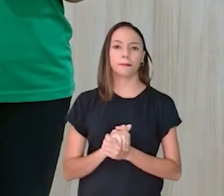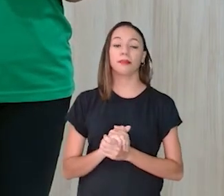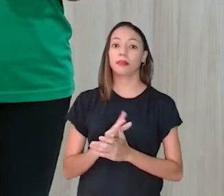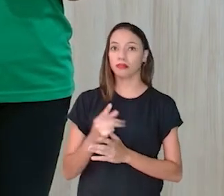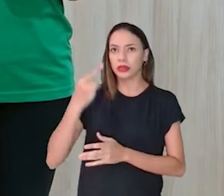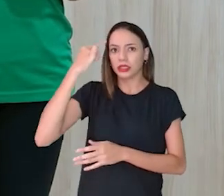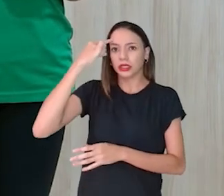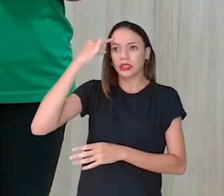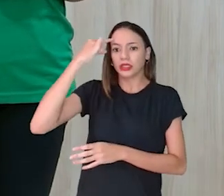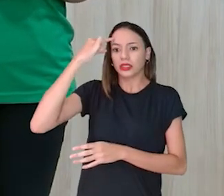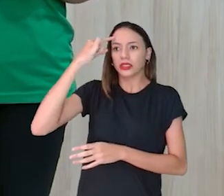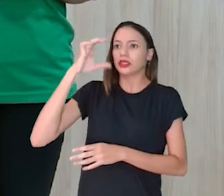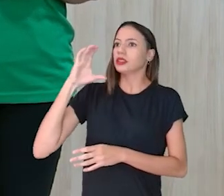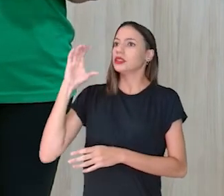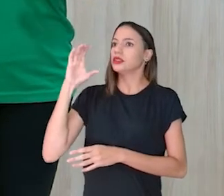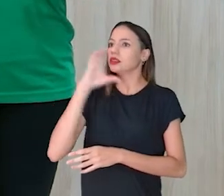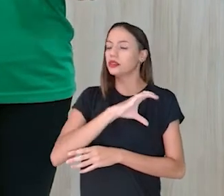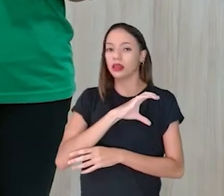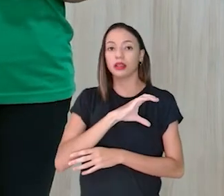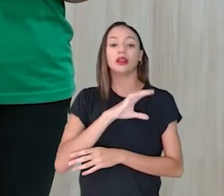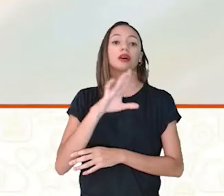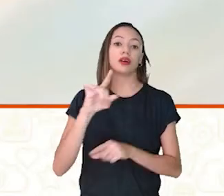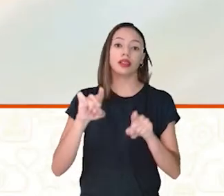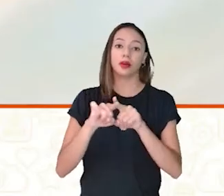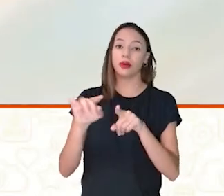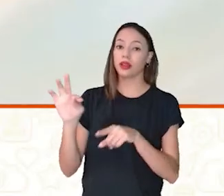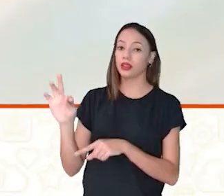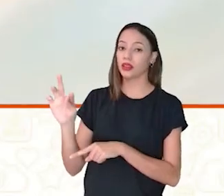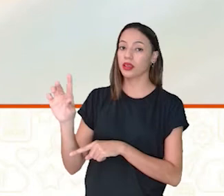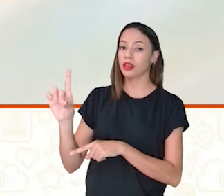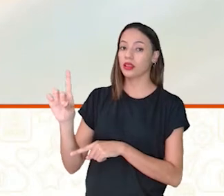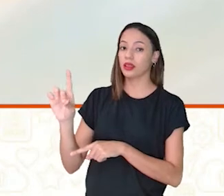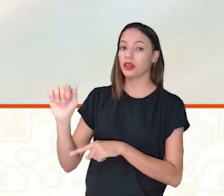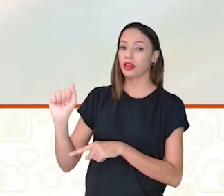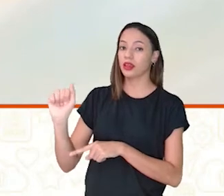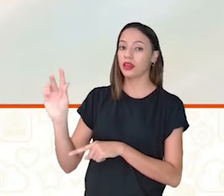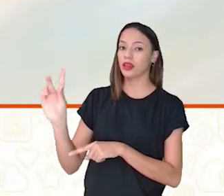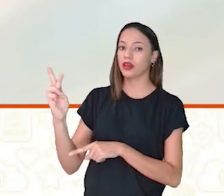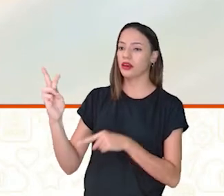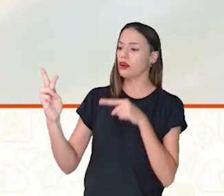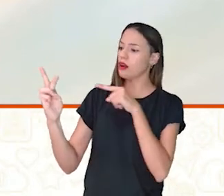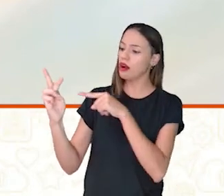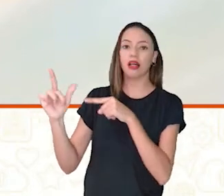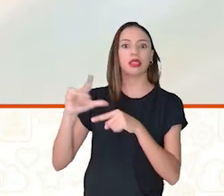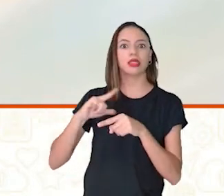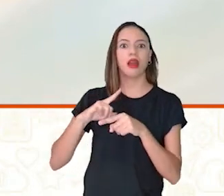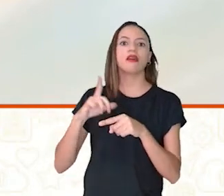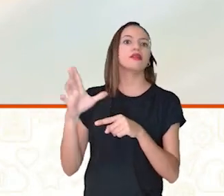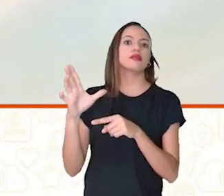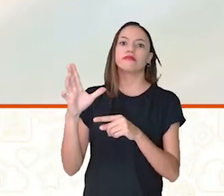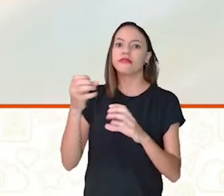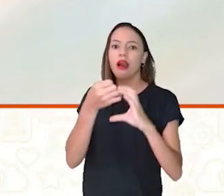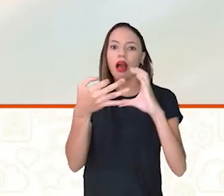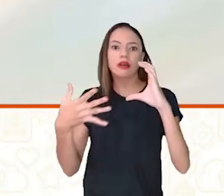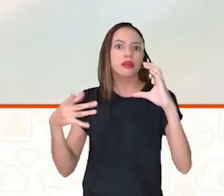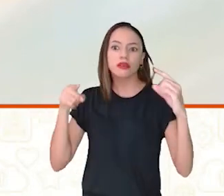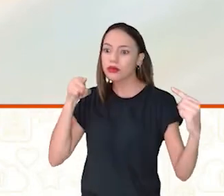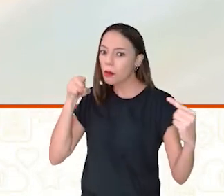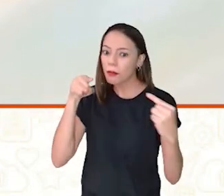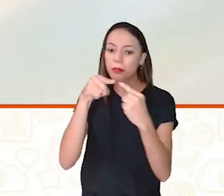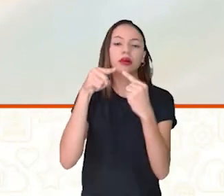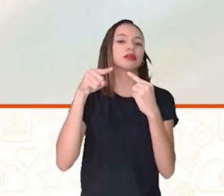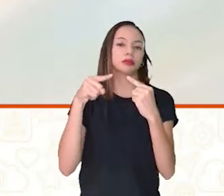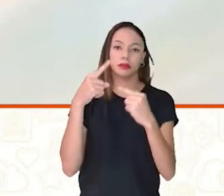do pensamento acelerado e o TDAH têm muitas características em comum. Essas